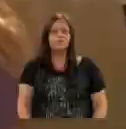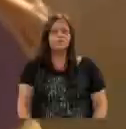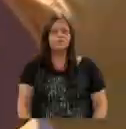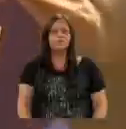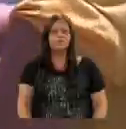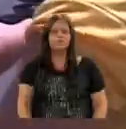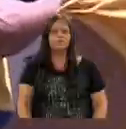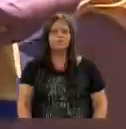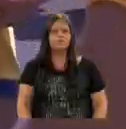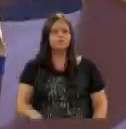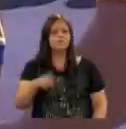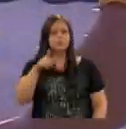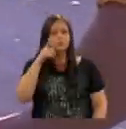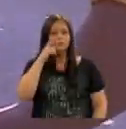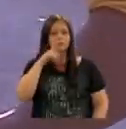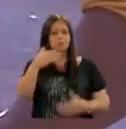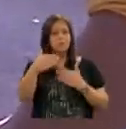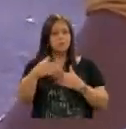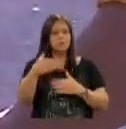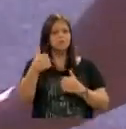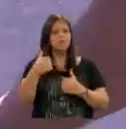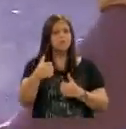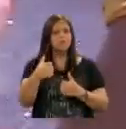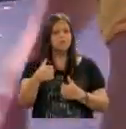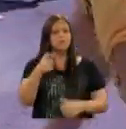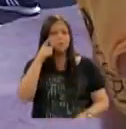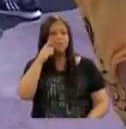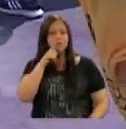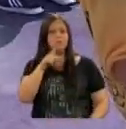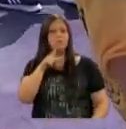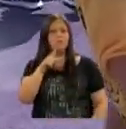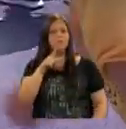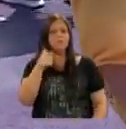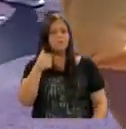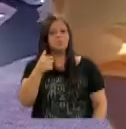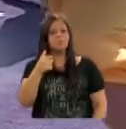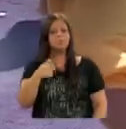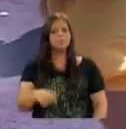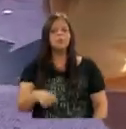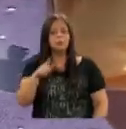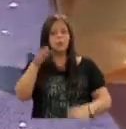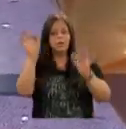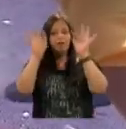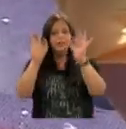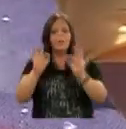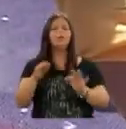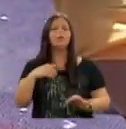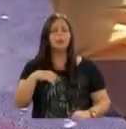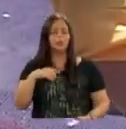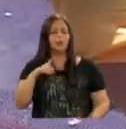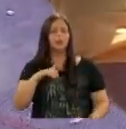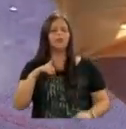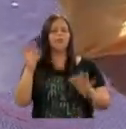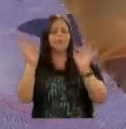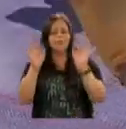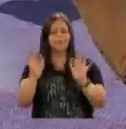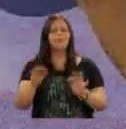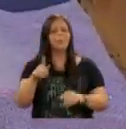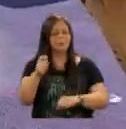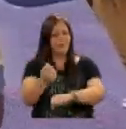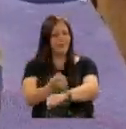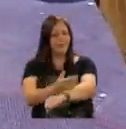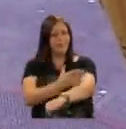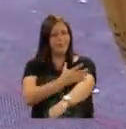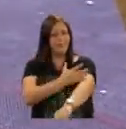você ganhou a prova e não conseguiu botar felisa é tão emocionado